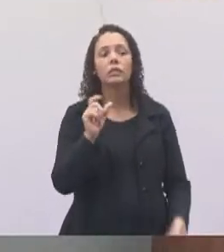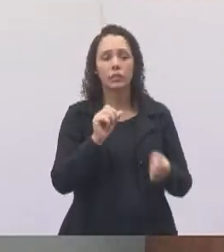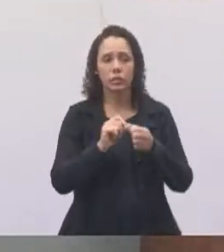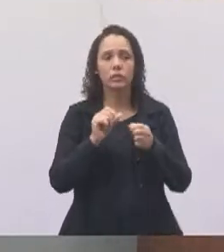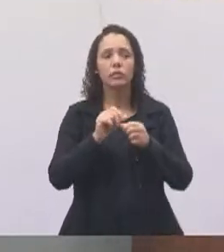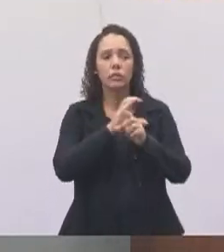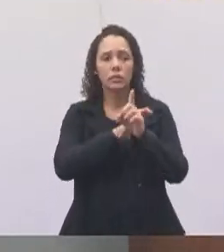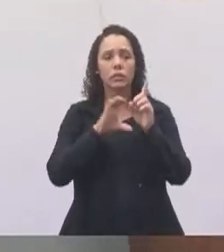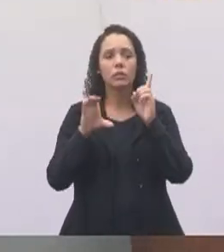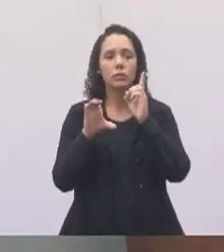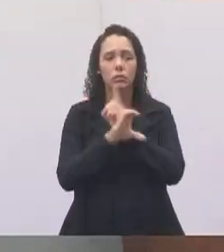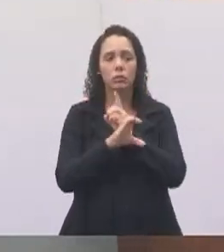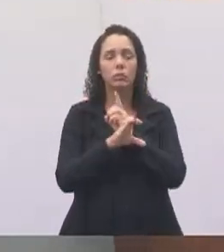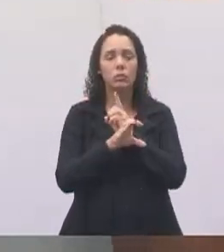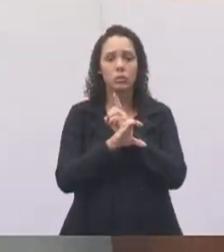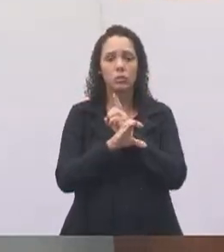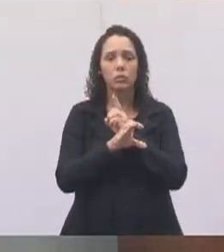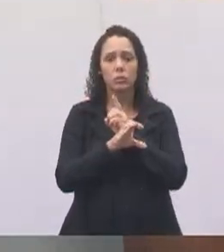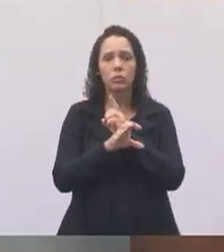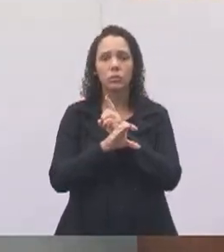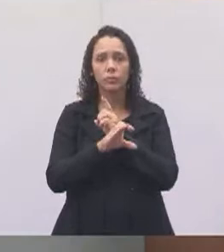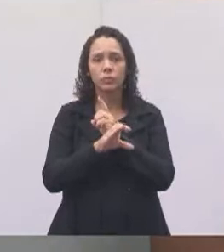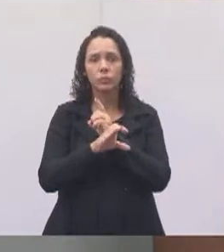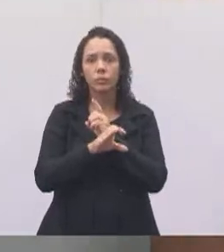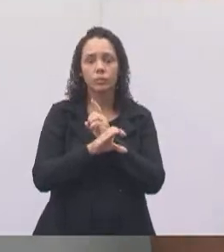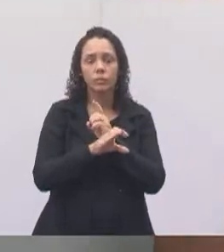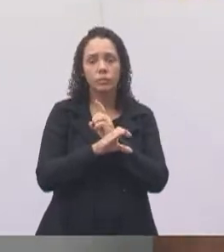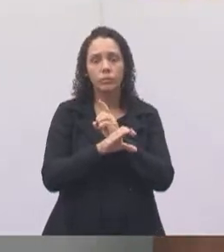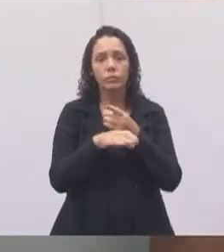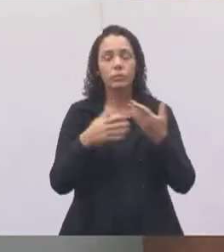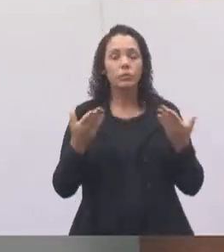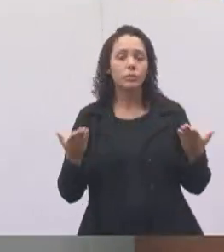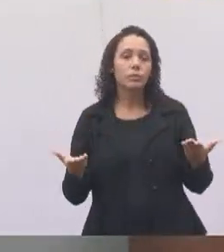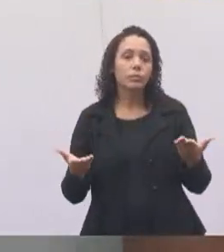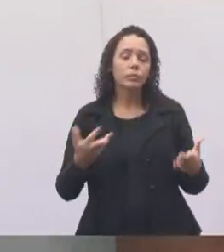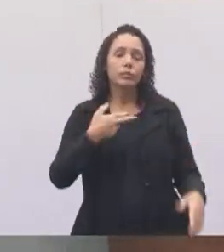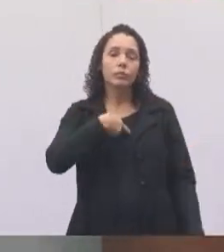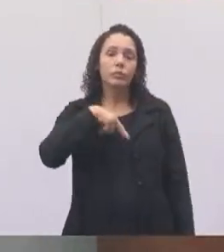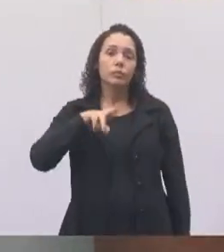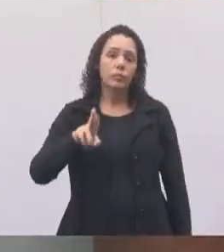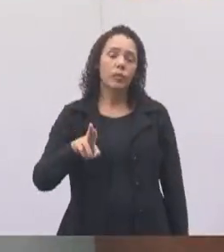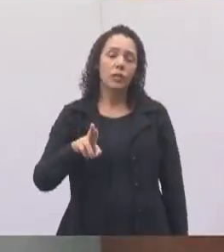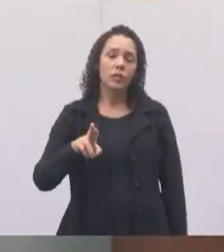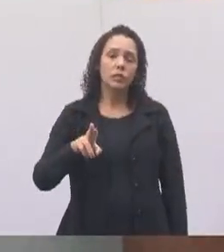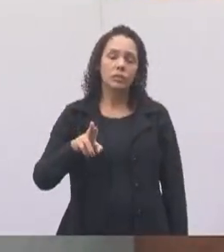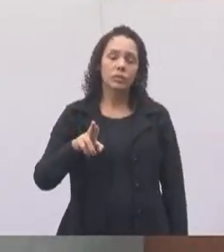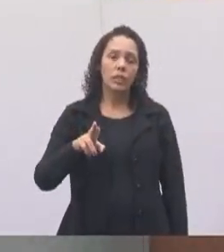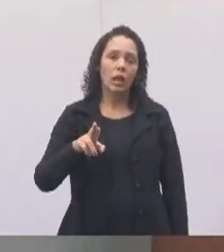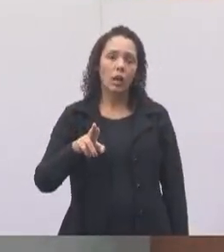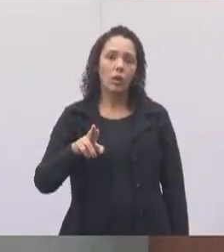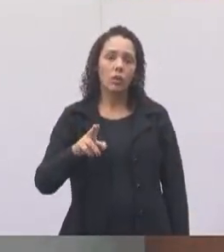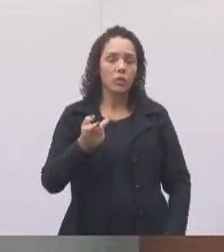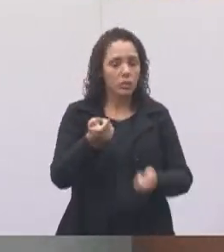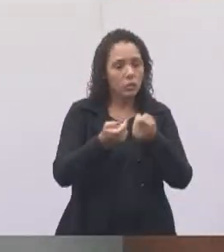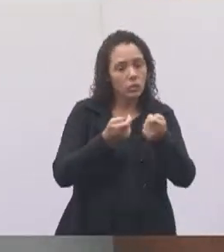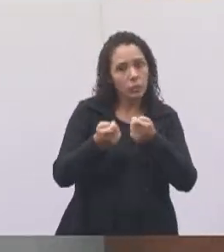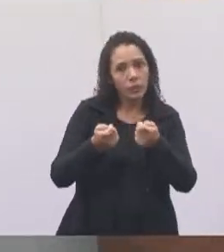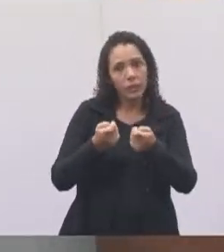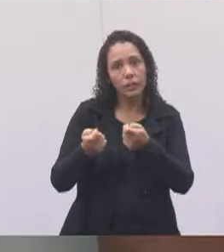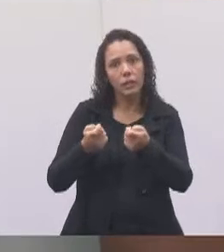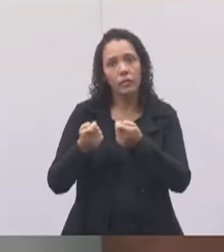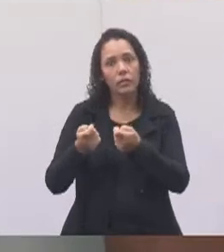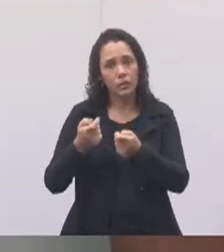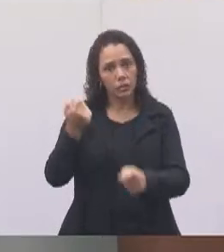o sagrado que veio com eles. E a religião que predominava aqui na